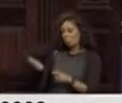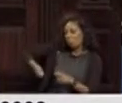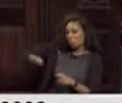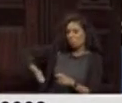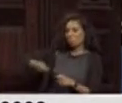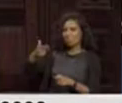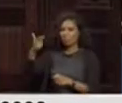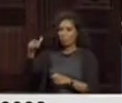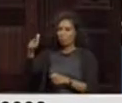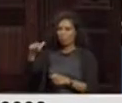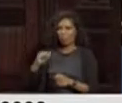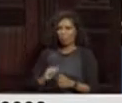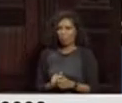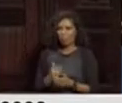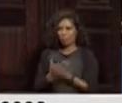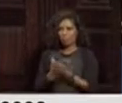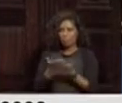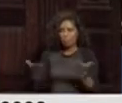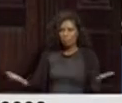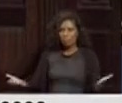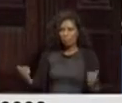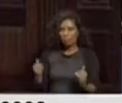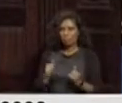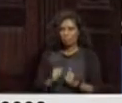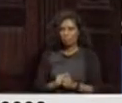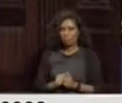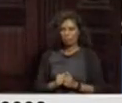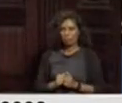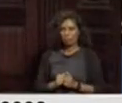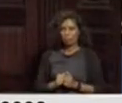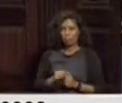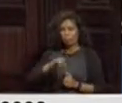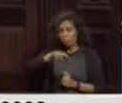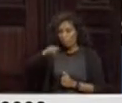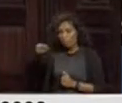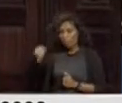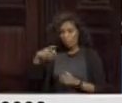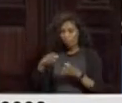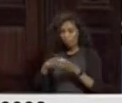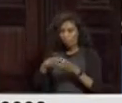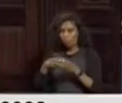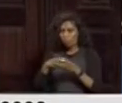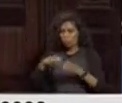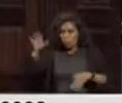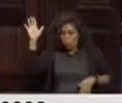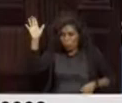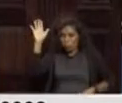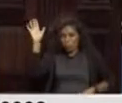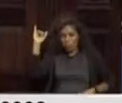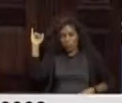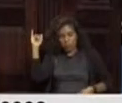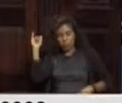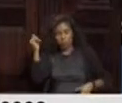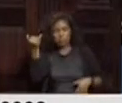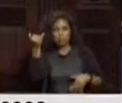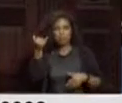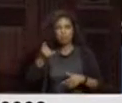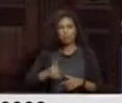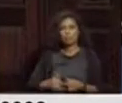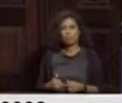evidentemente propicia um crescimento imenso da violência.